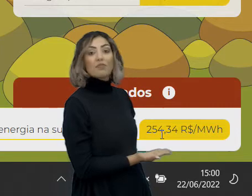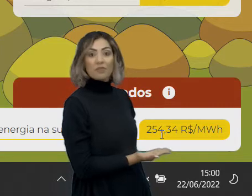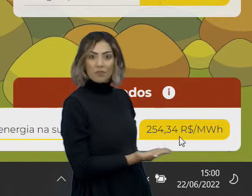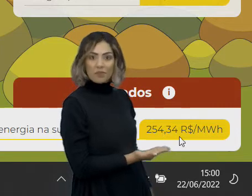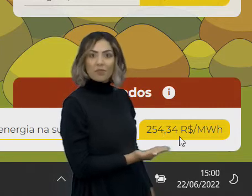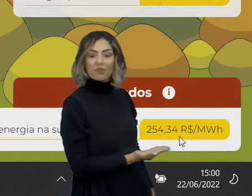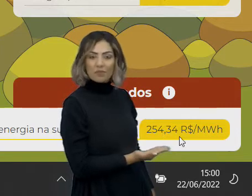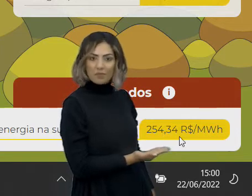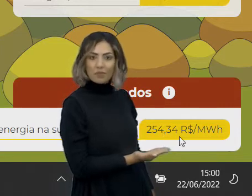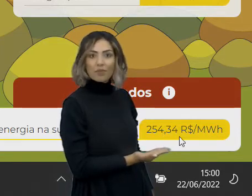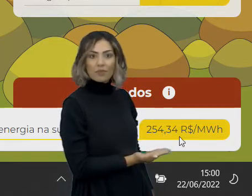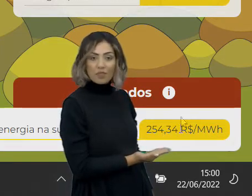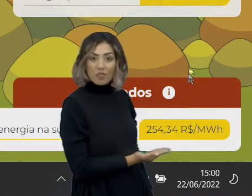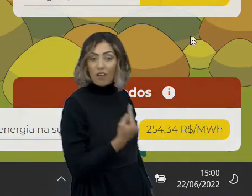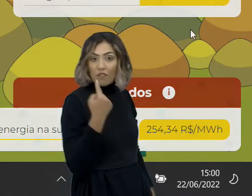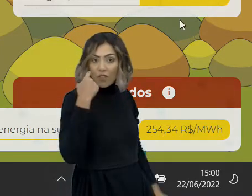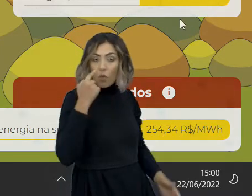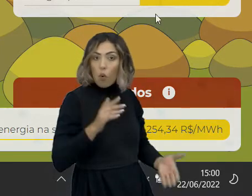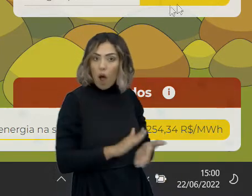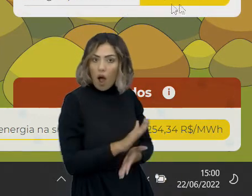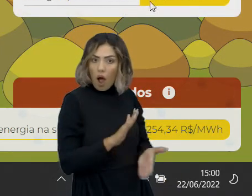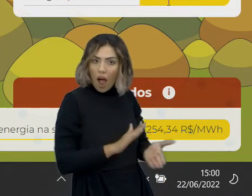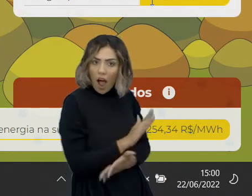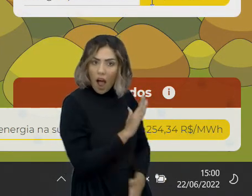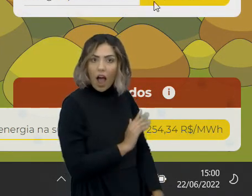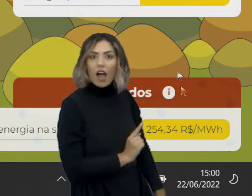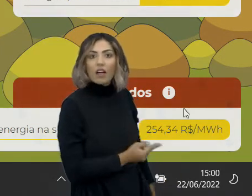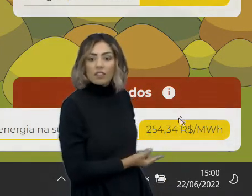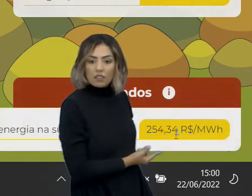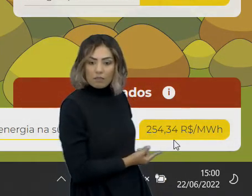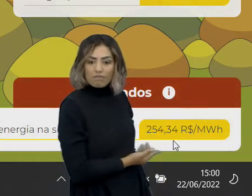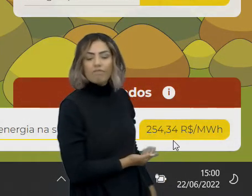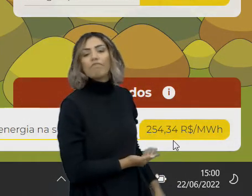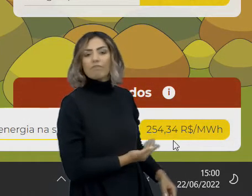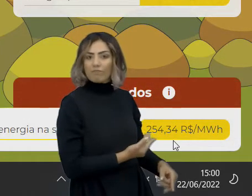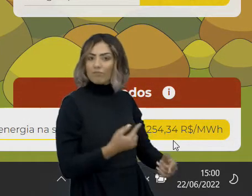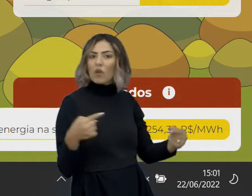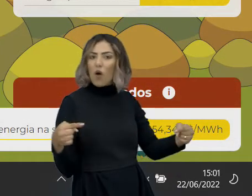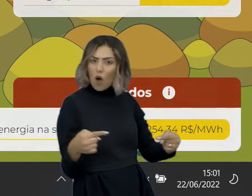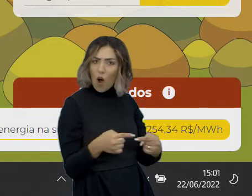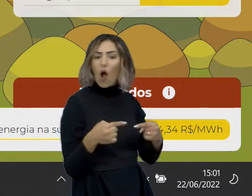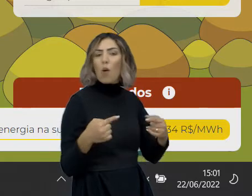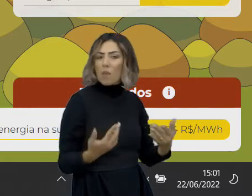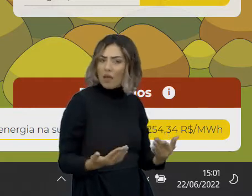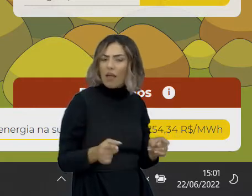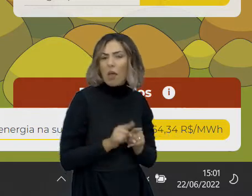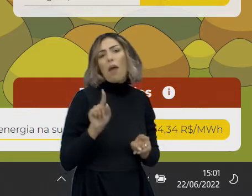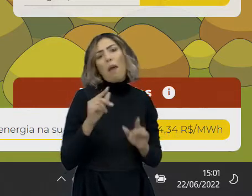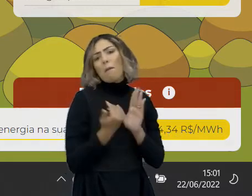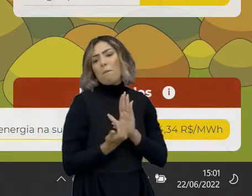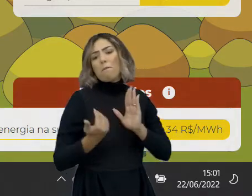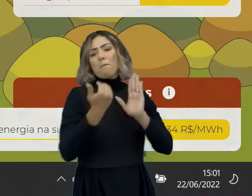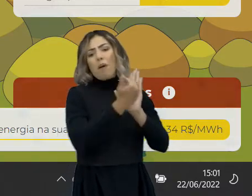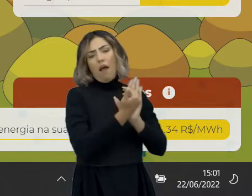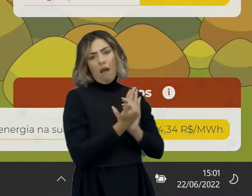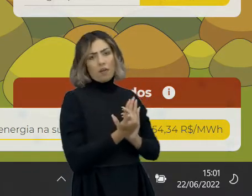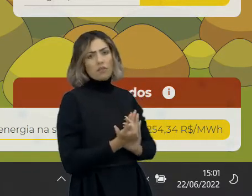próximo, 254,34. Tá próximo lá dos 224, tá um pouquinho a mais. Mas não tem emissão